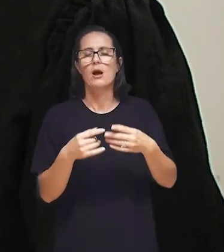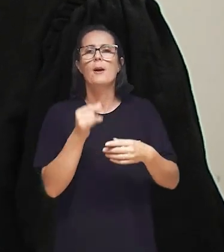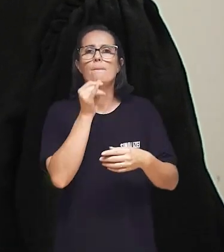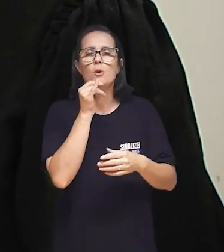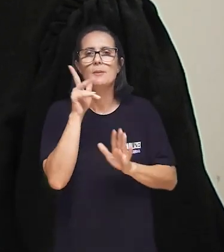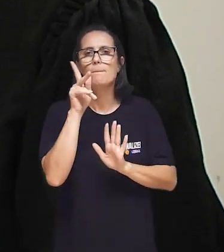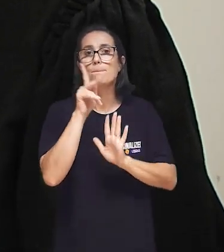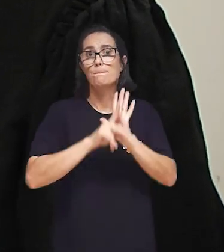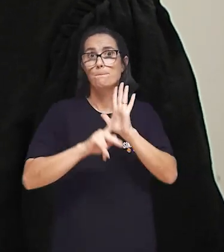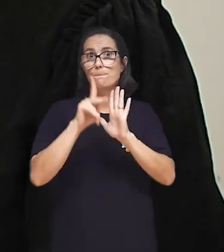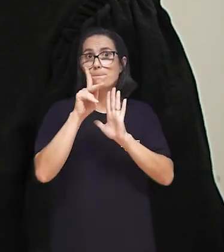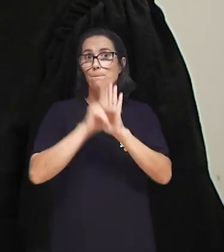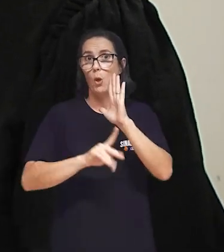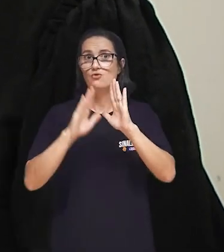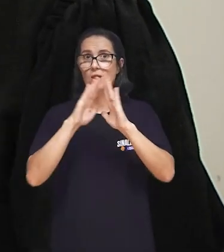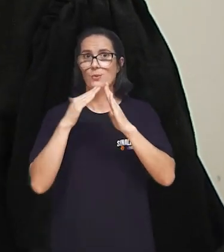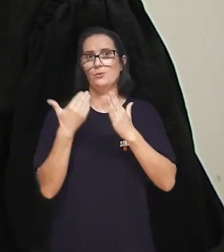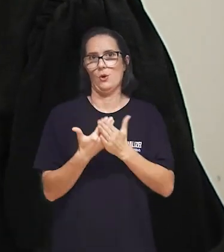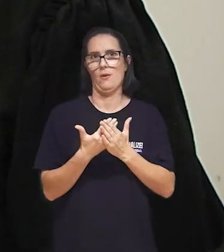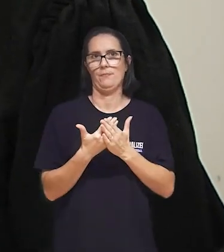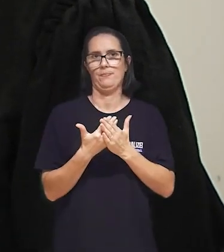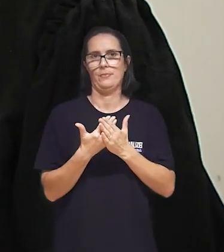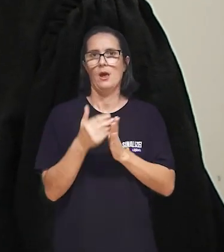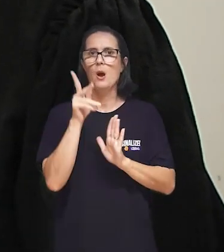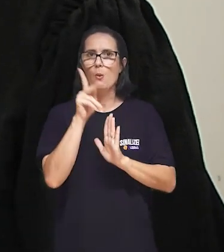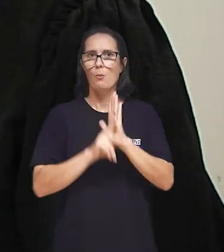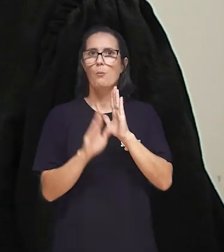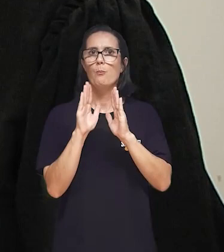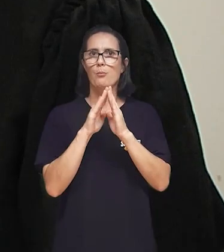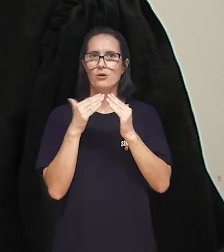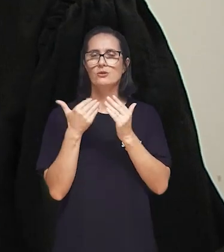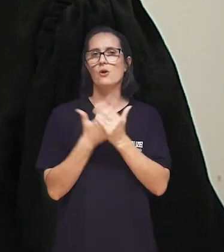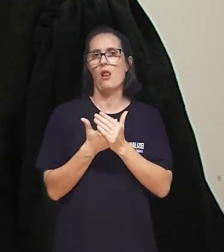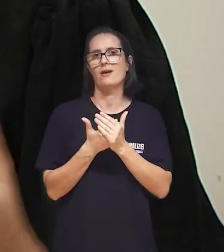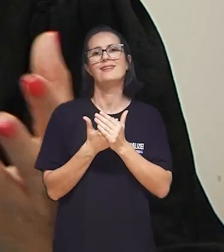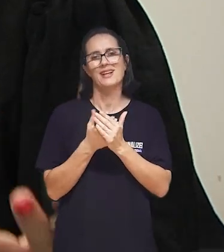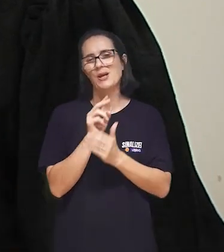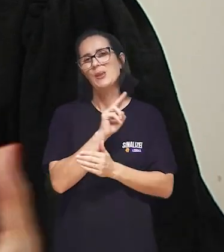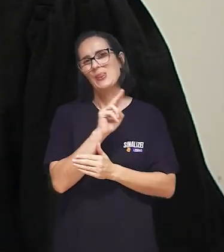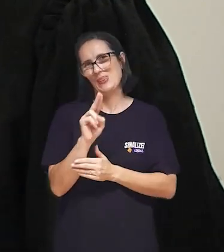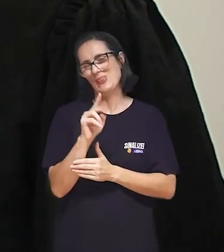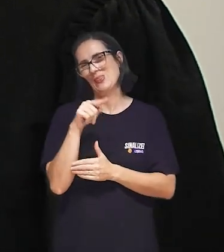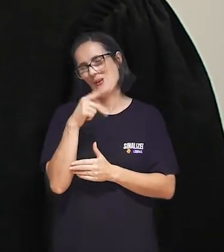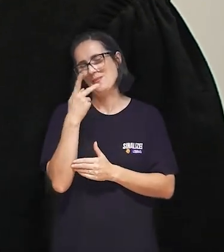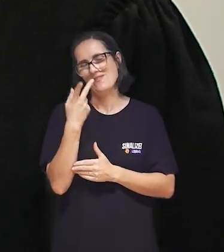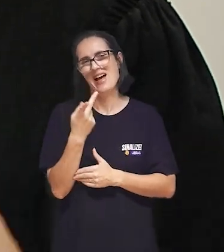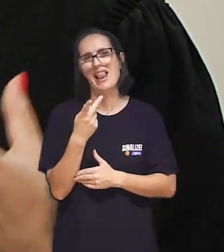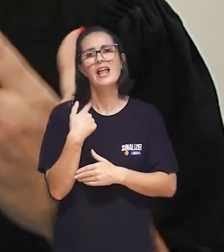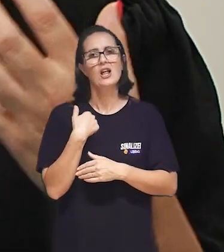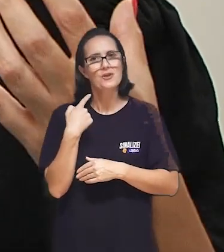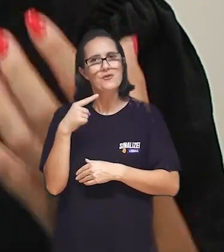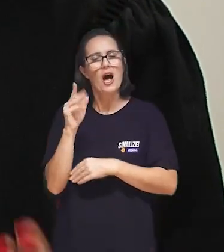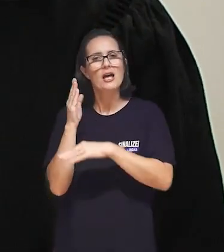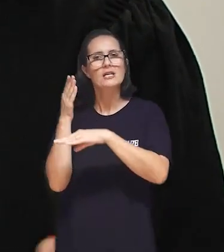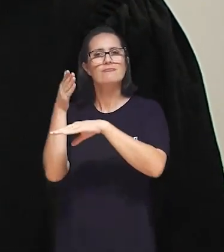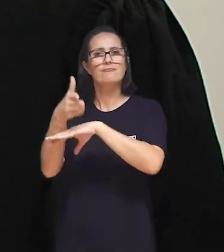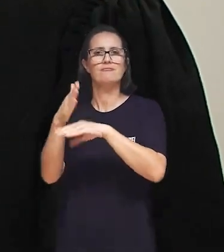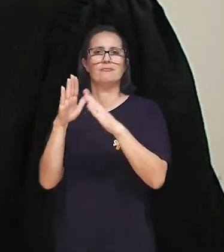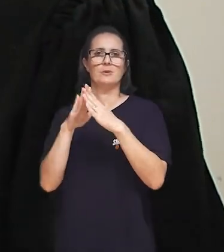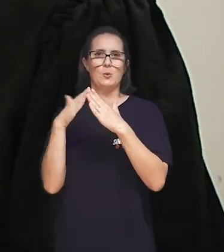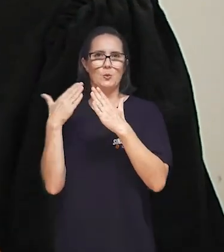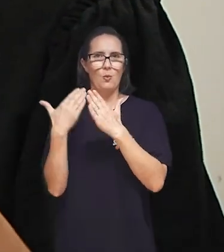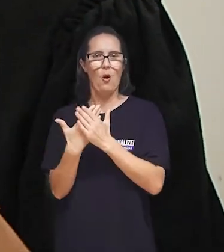como o projeto Escola. O projeto Escola é um projeto que, como o nome sugere, nós vamos nas